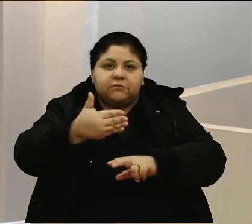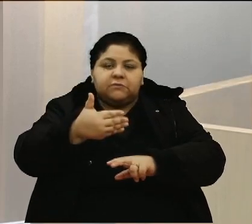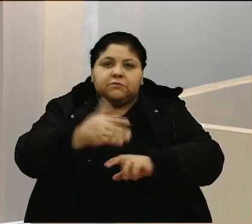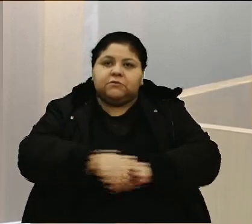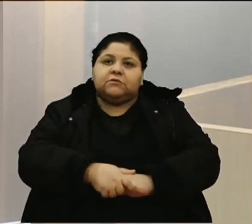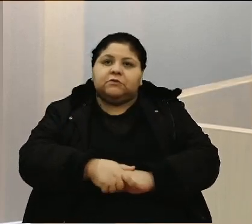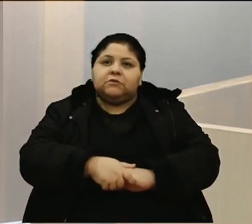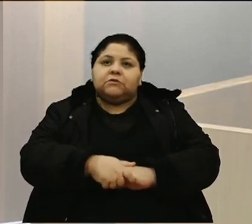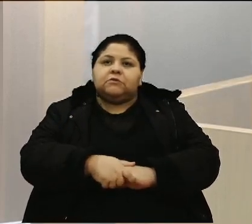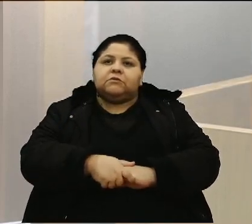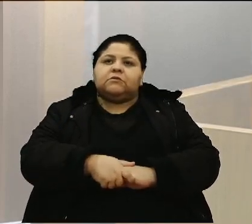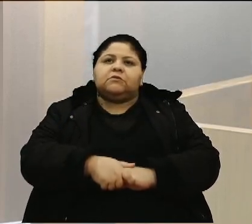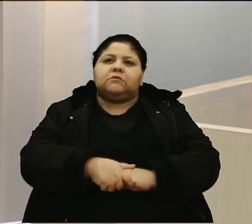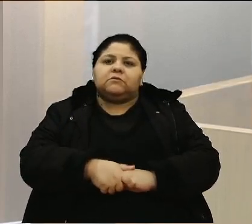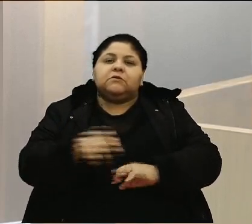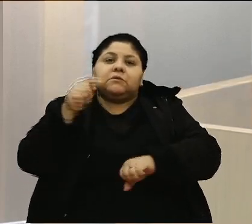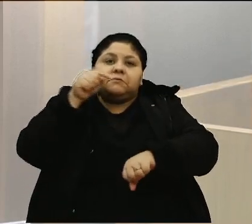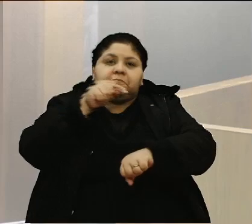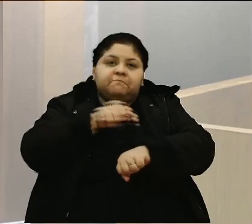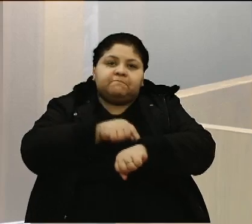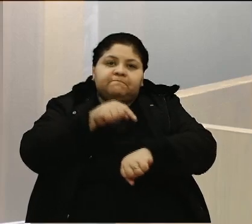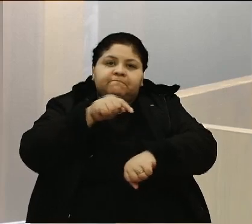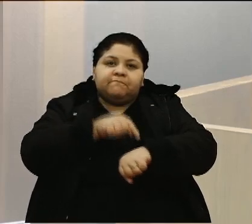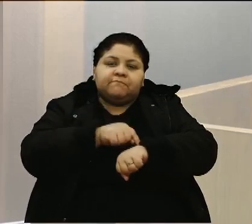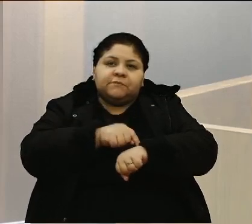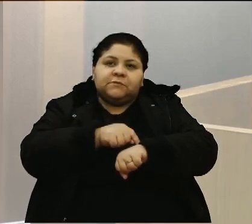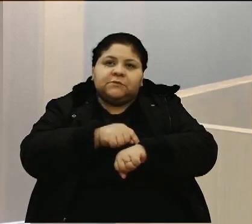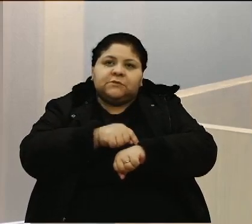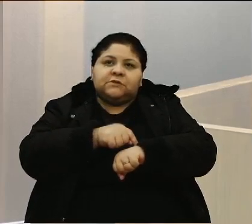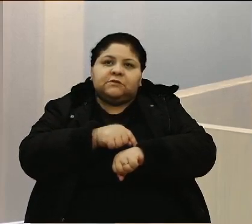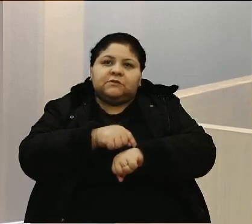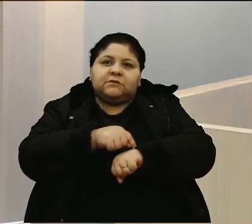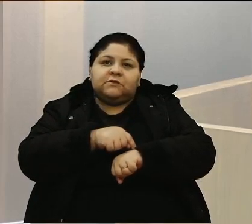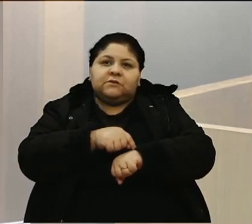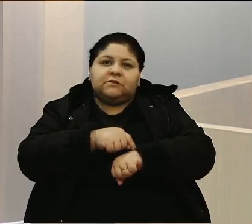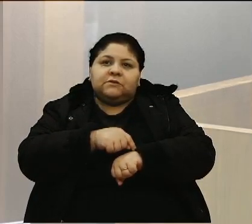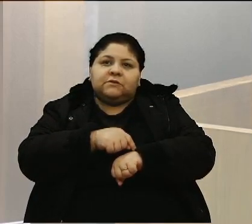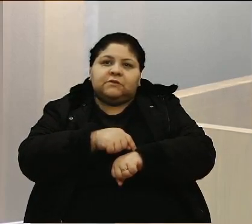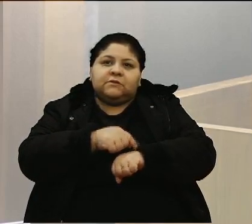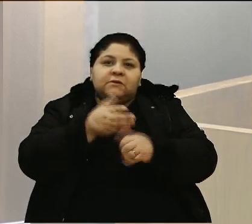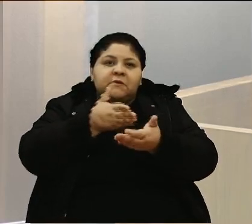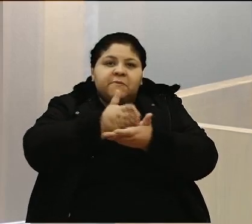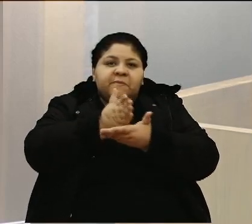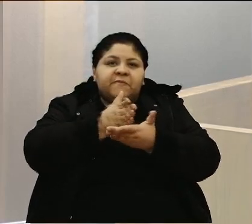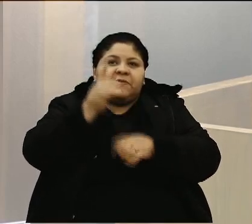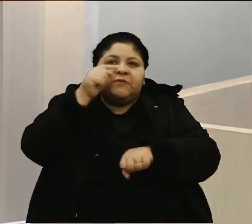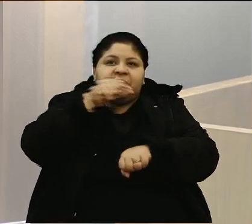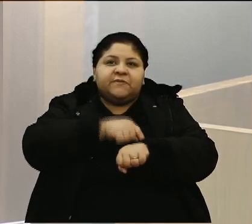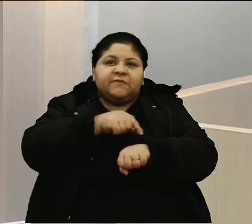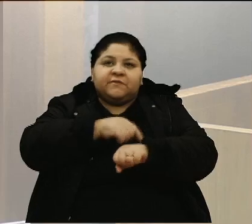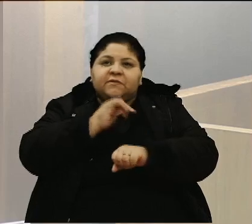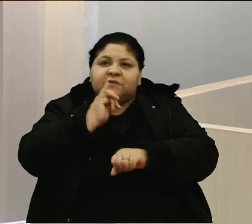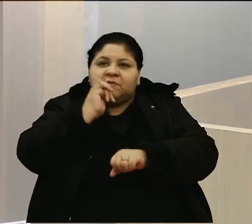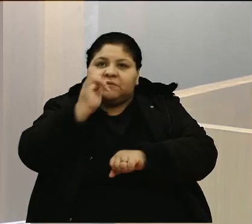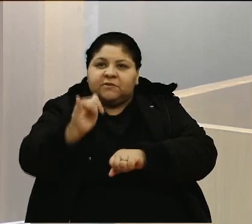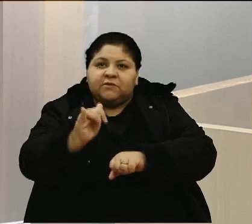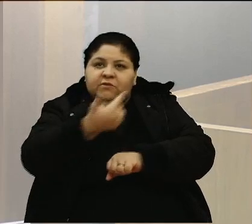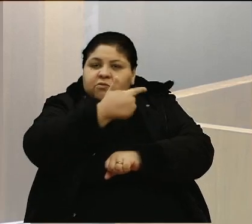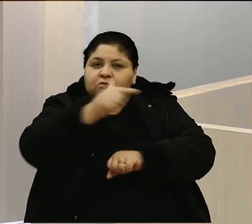aqui eu ocupei já um tempo aqui, na realidade o tema, metade do meu tempo que eu iria falar sobre um outro